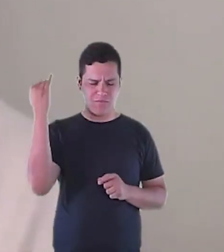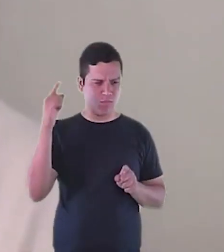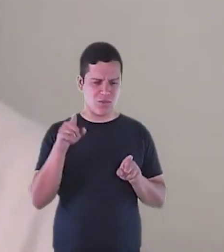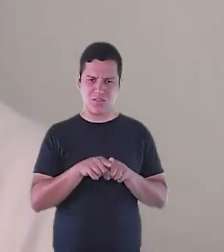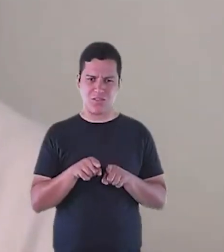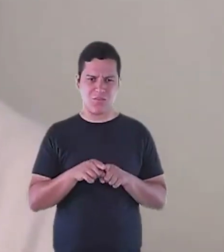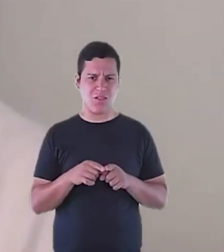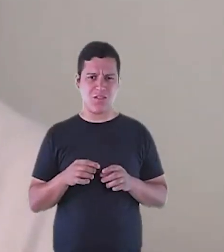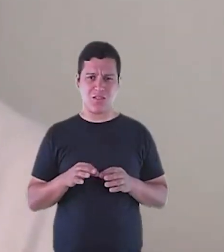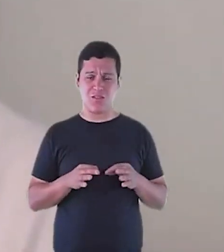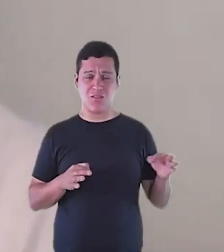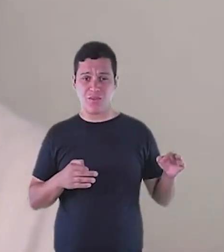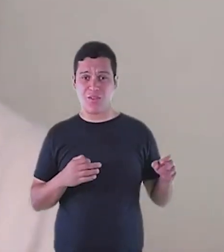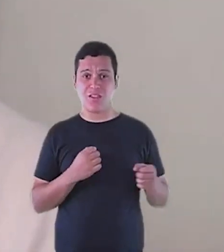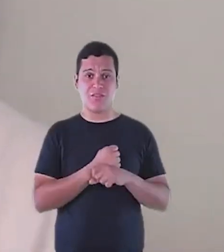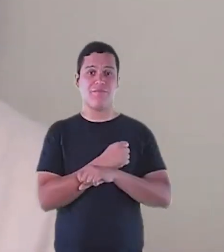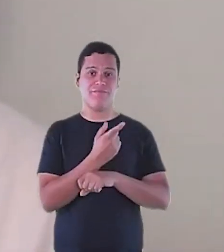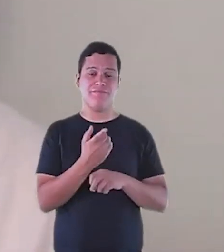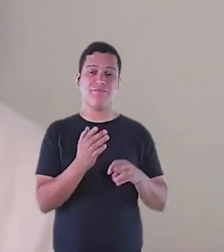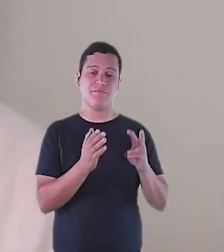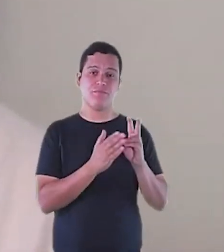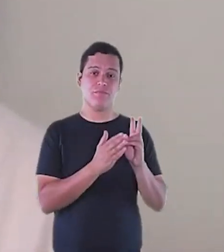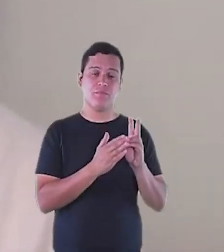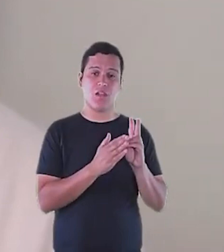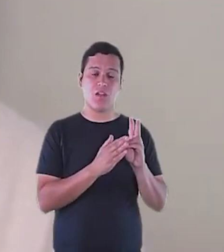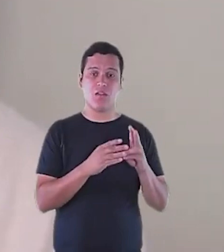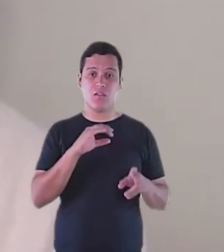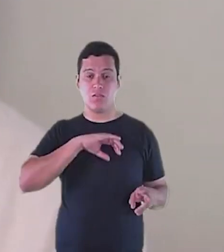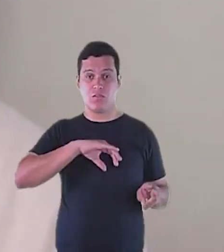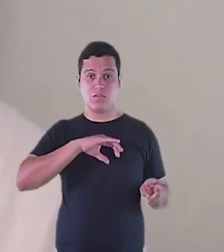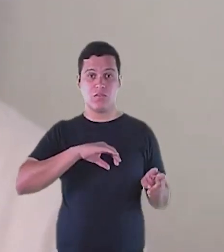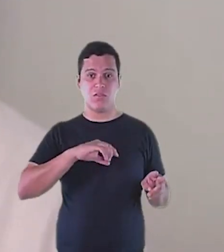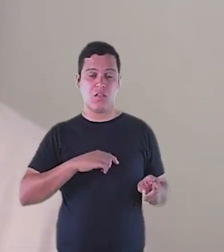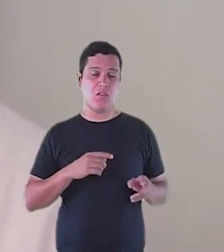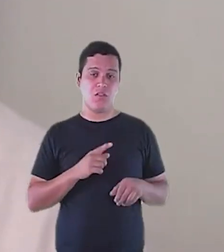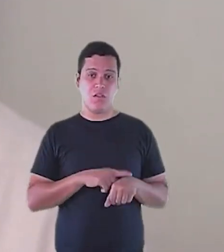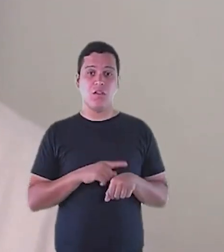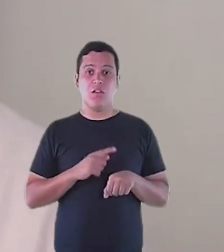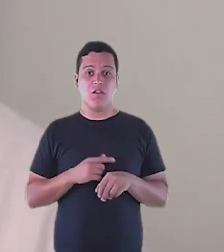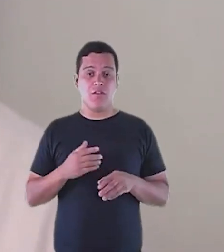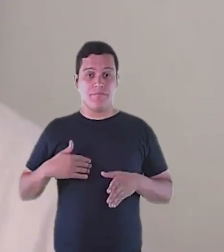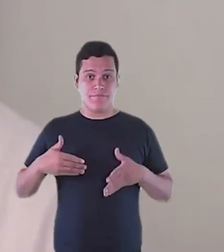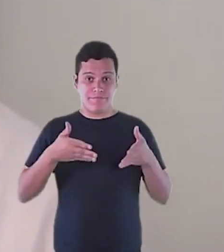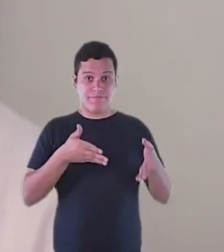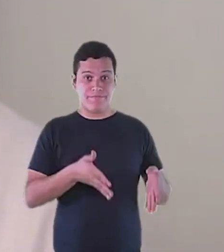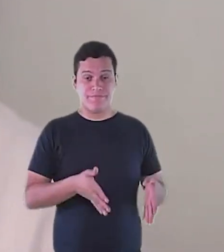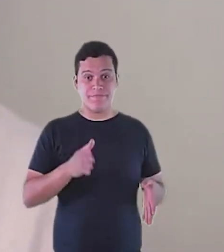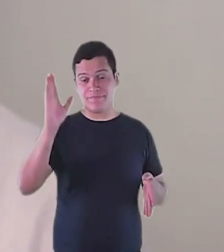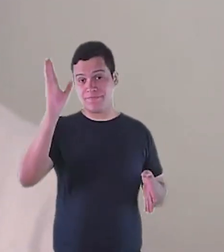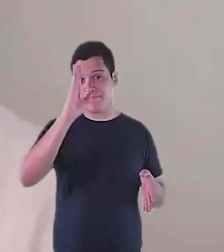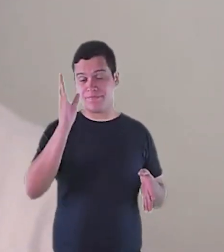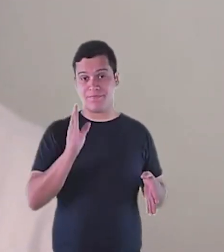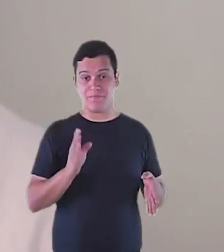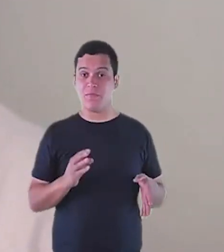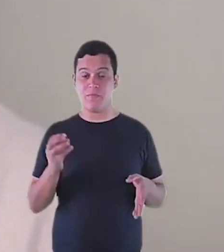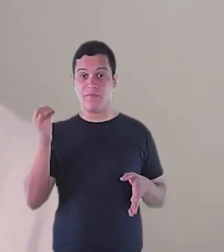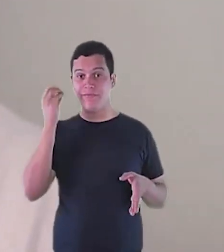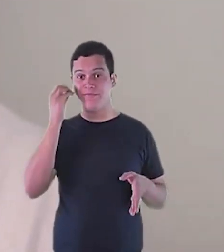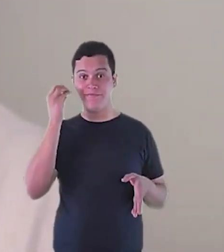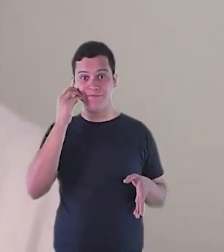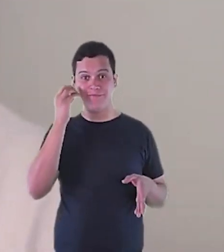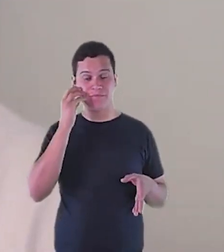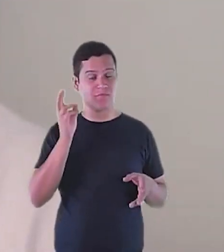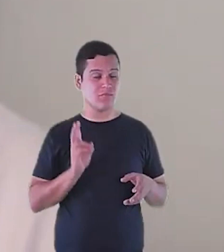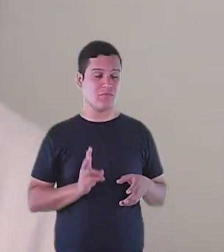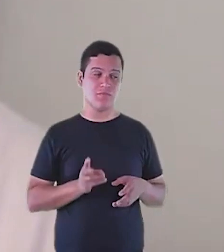quanto, que foi a escravidão dos índios, né? Os portugueses, logo que chegaram ao Brasil, tentaram de todas as maneiras escravizar os